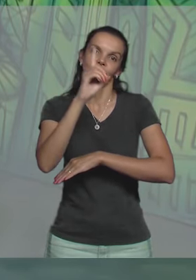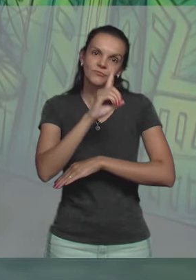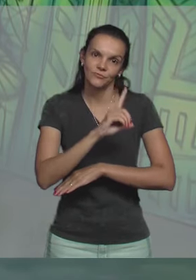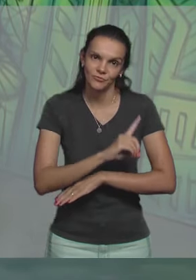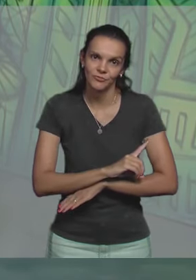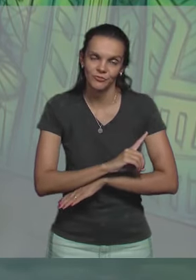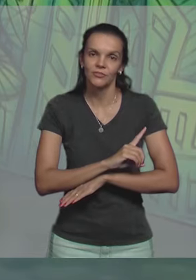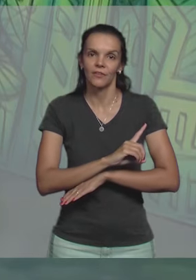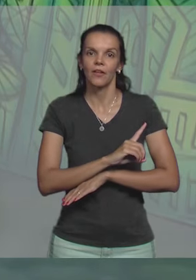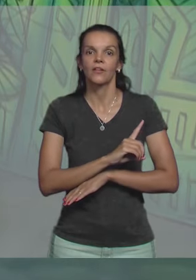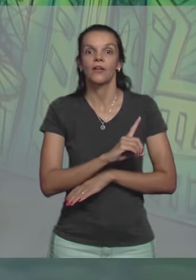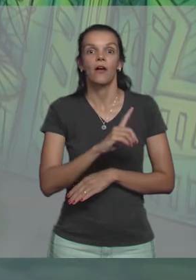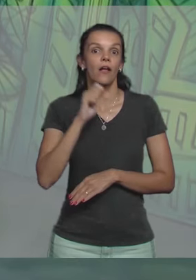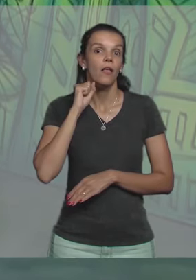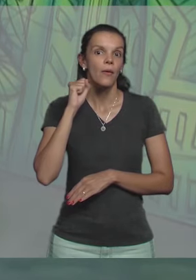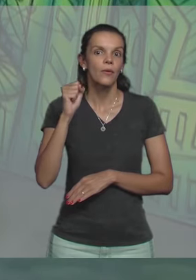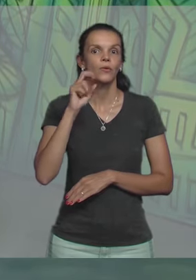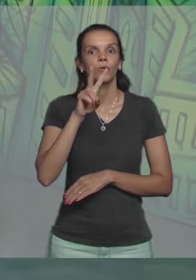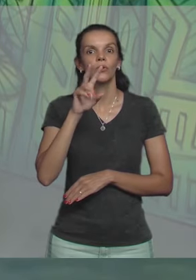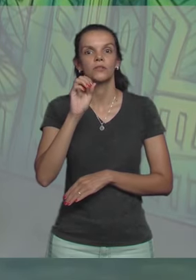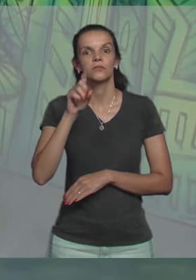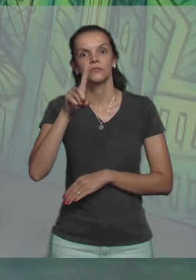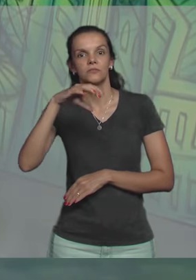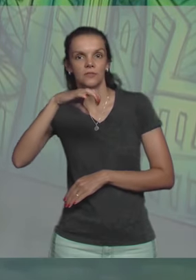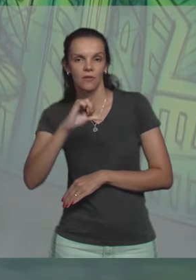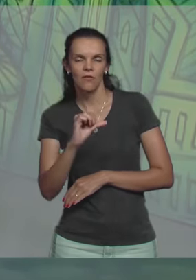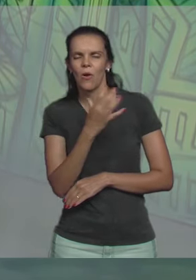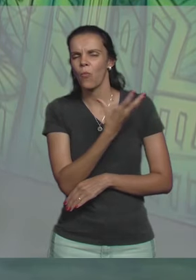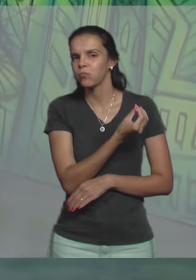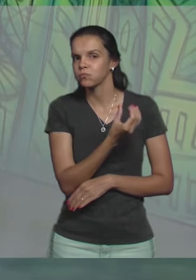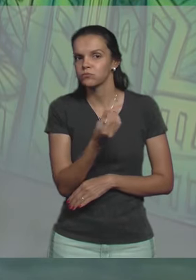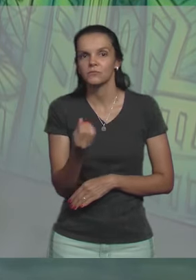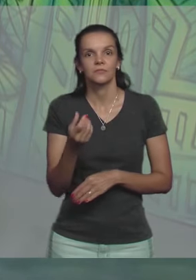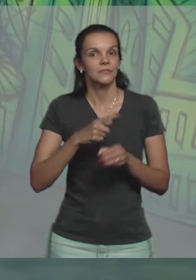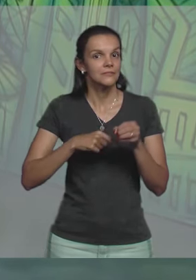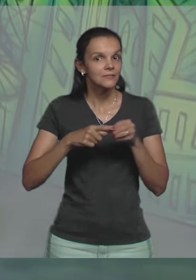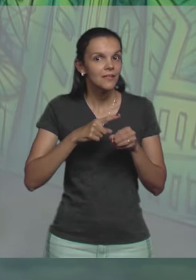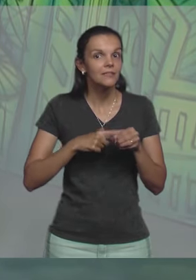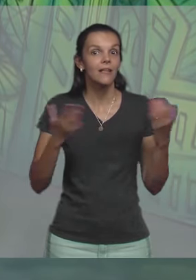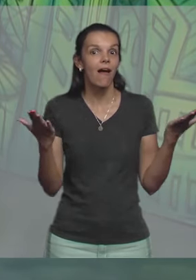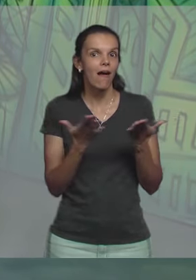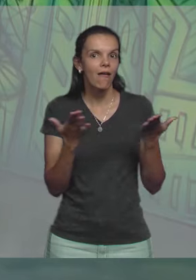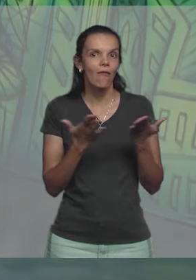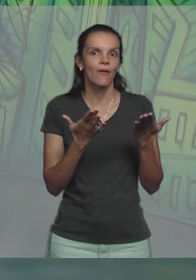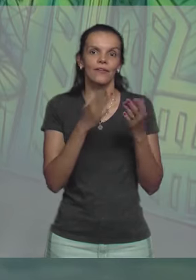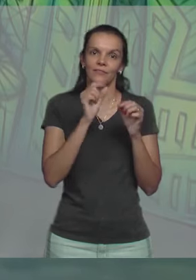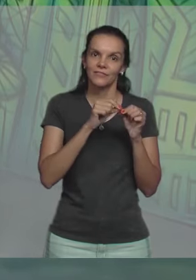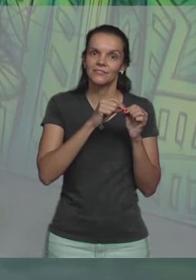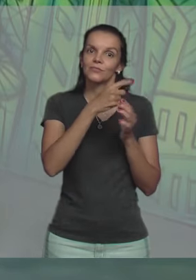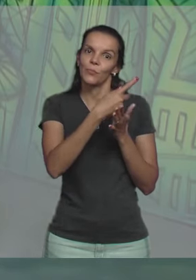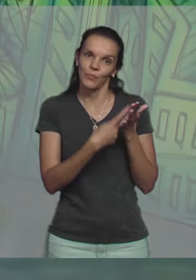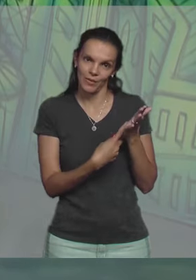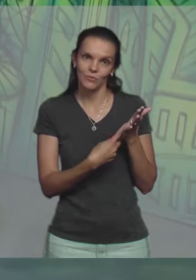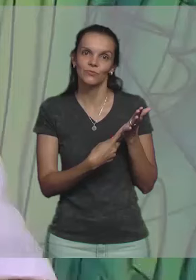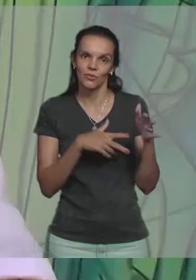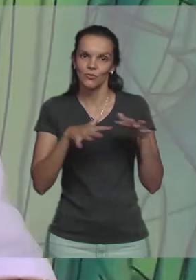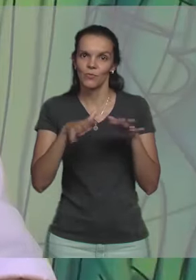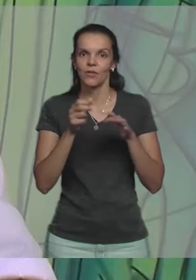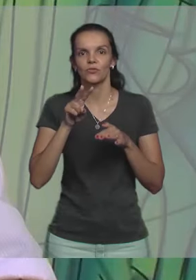de 2019. Então muitos municípios estão com os seus planos de mobilidade sendo desenvolvidos. Novo Hamburgo, por